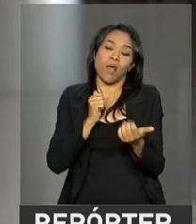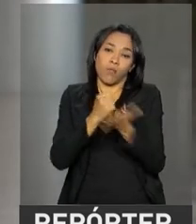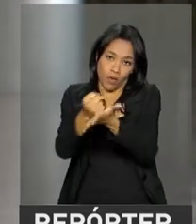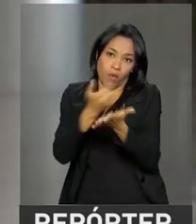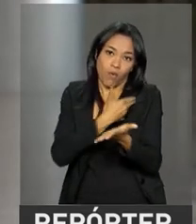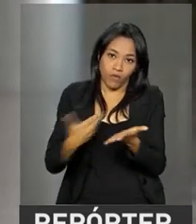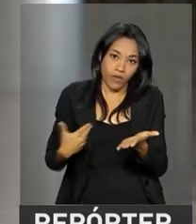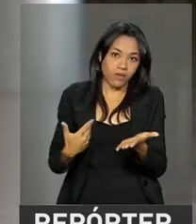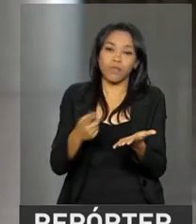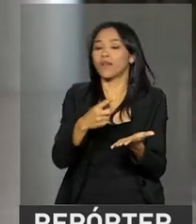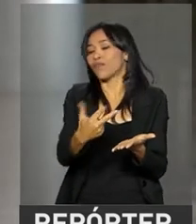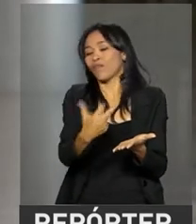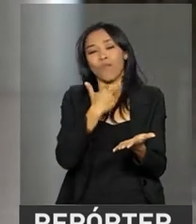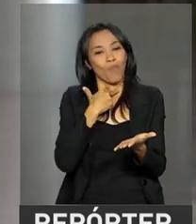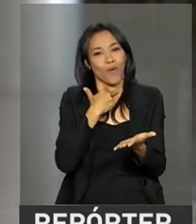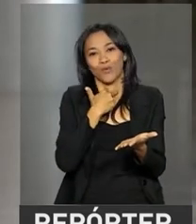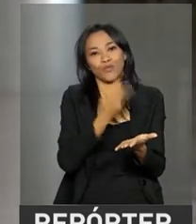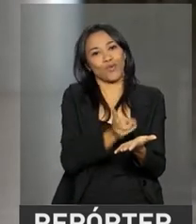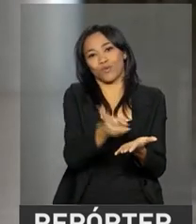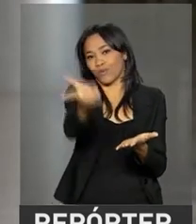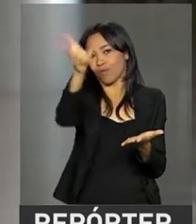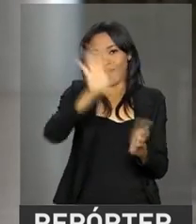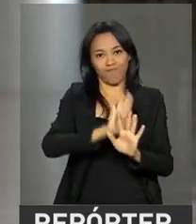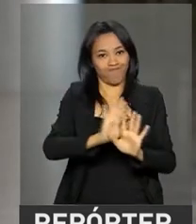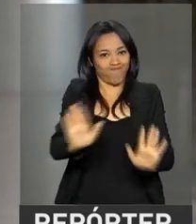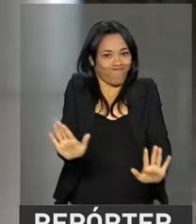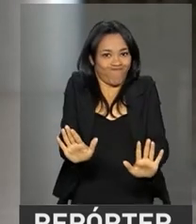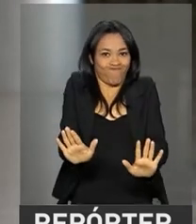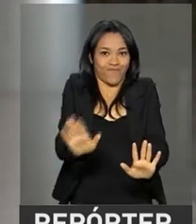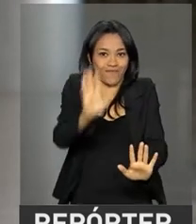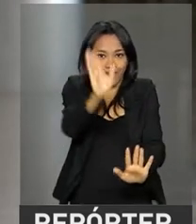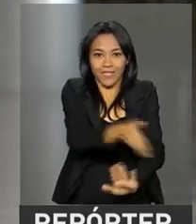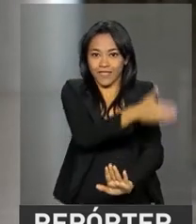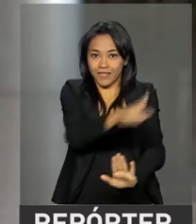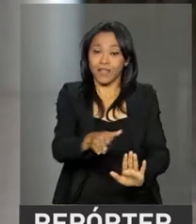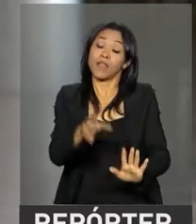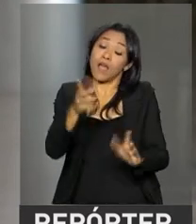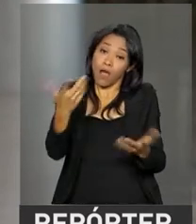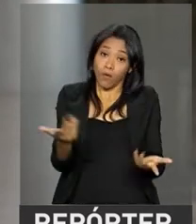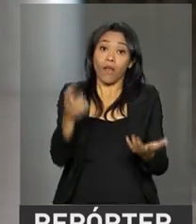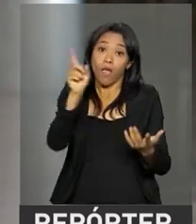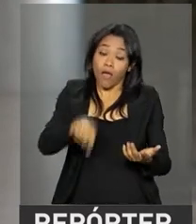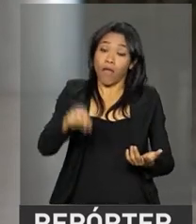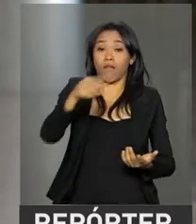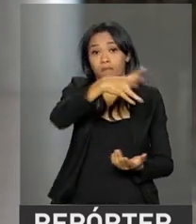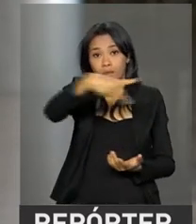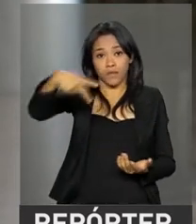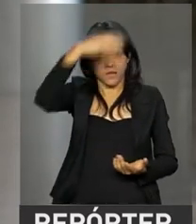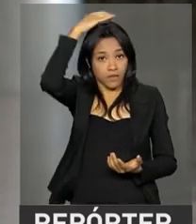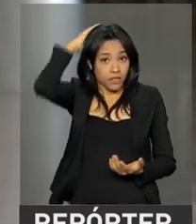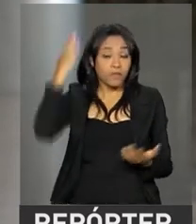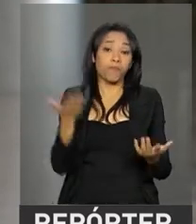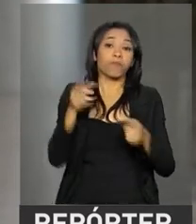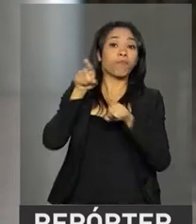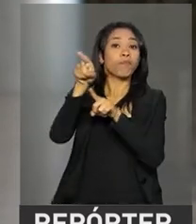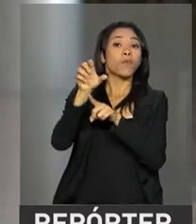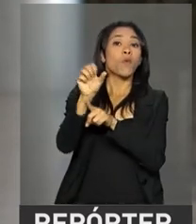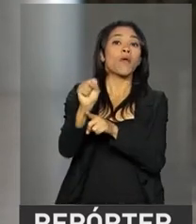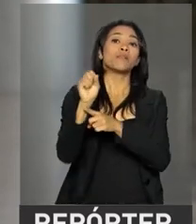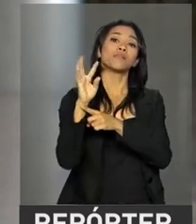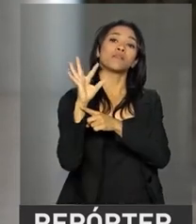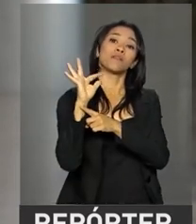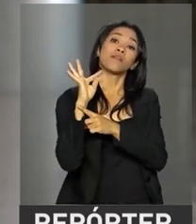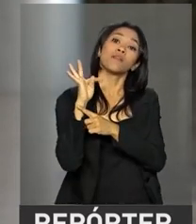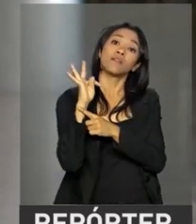denúncia não pode seguir adiante por se tratar do presidente da república o supremo tribunal federal